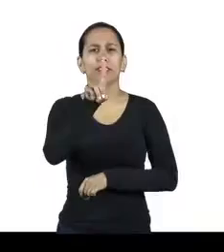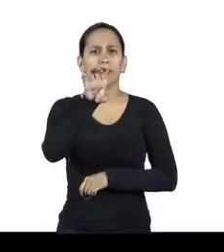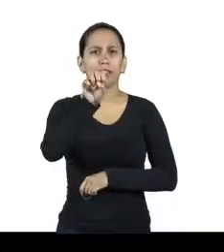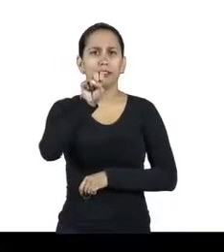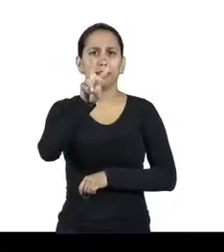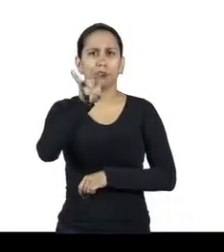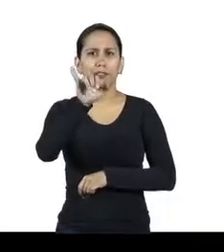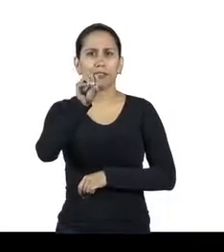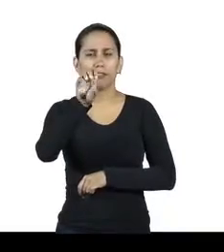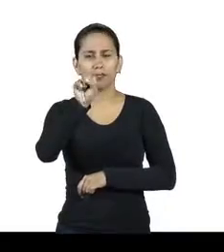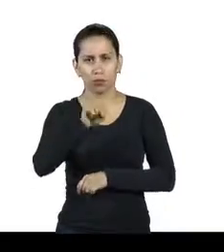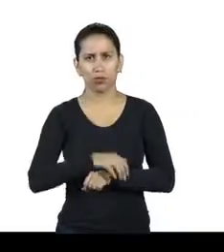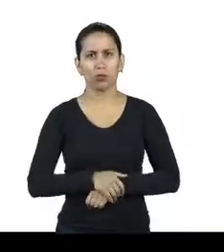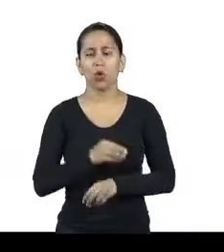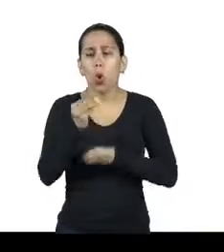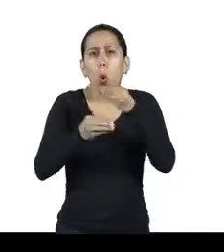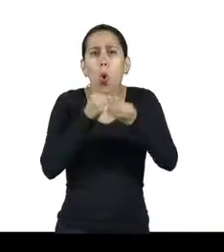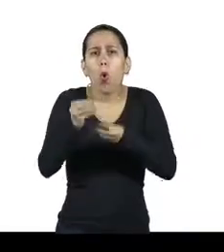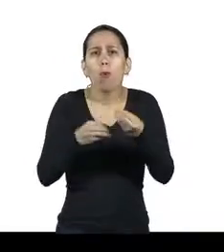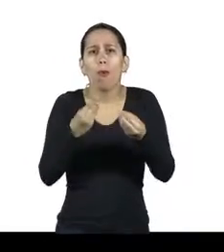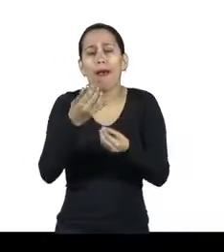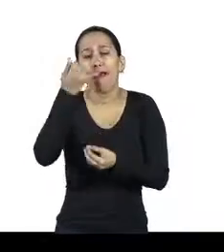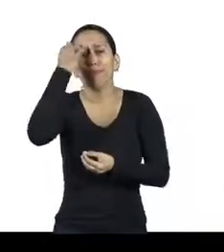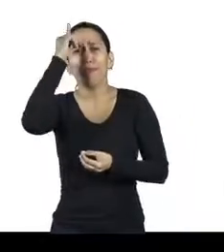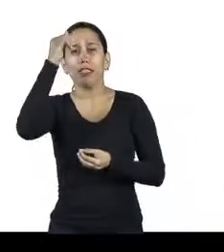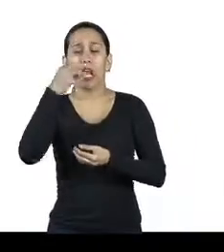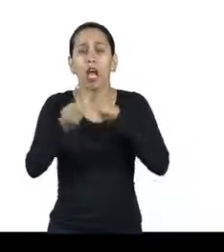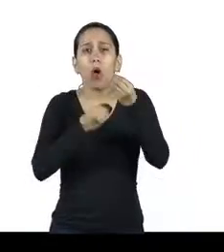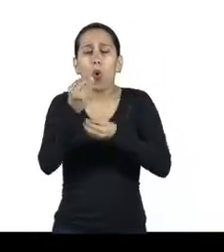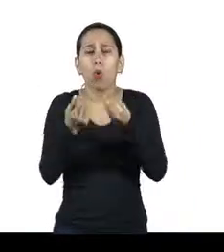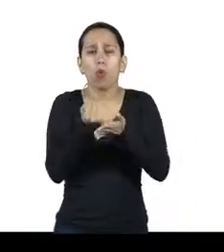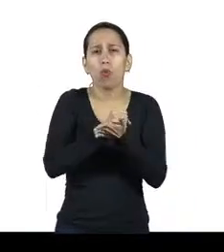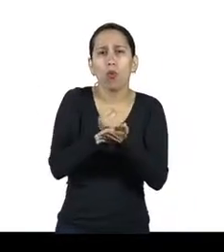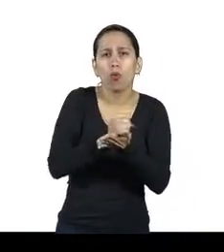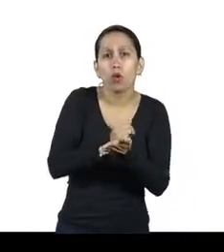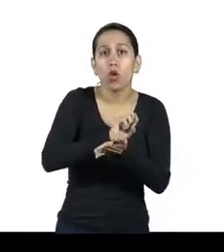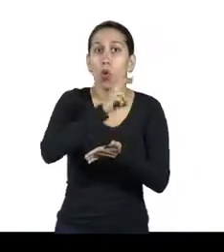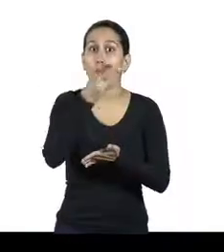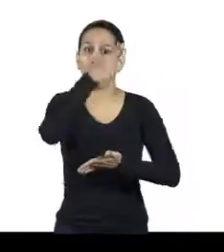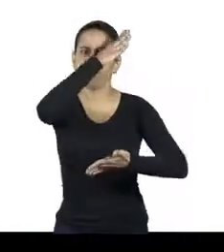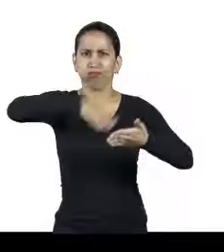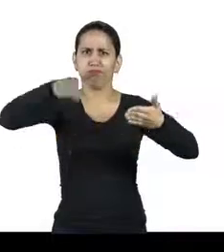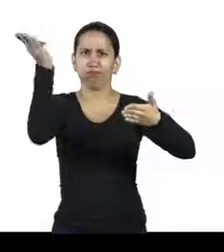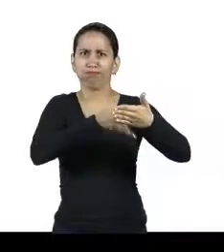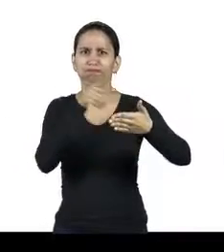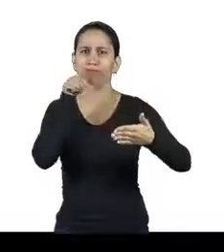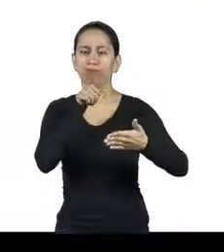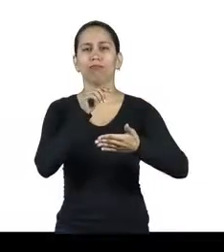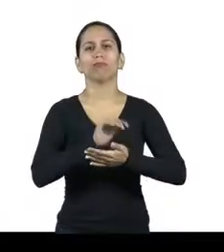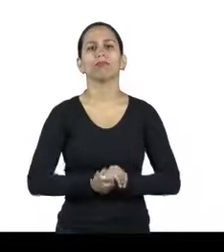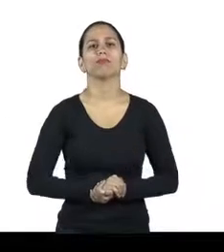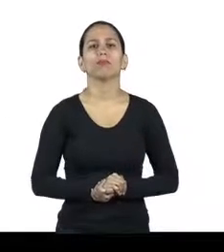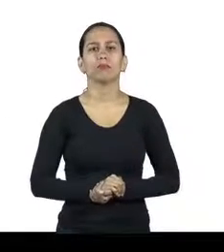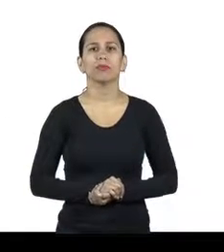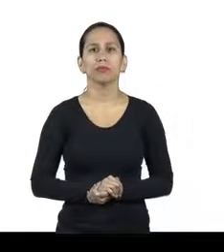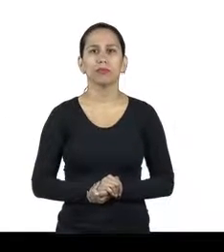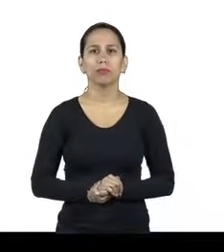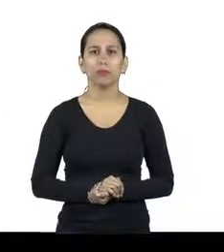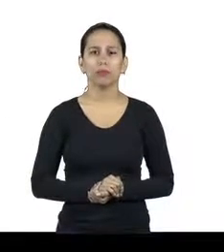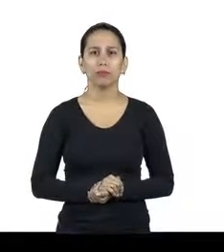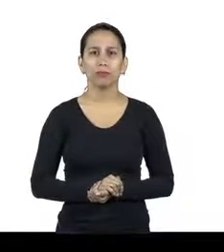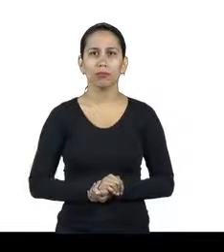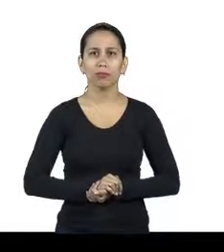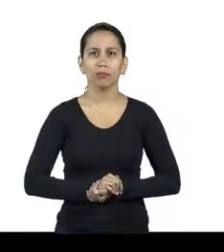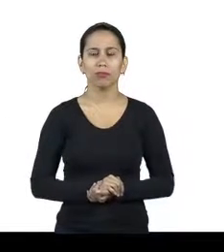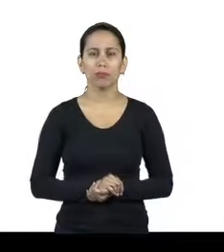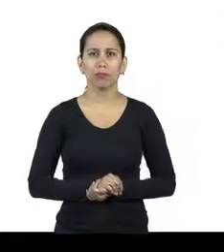os registros de desvios e o que deve ser feito para controlar ou eliminar um desvio.